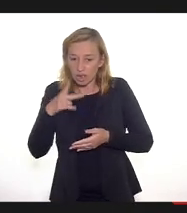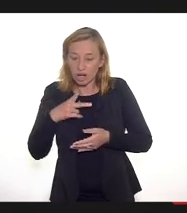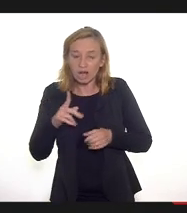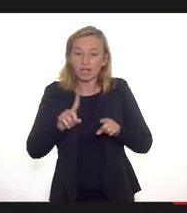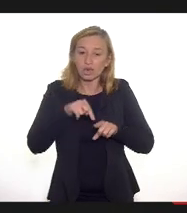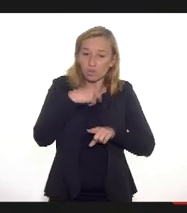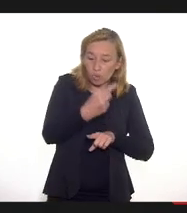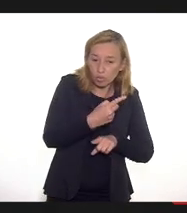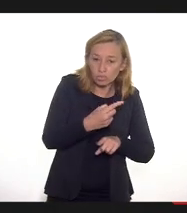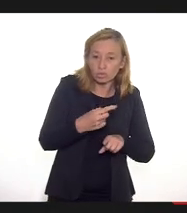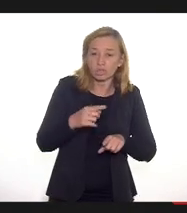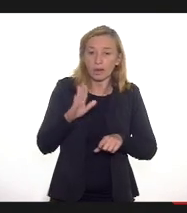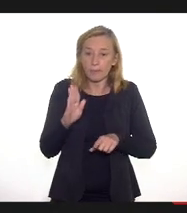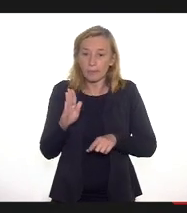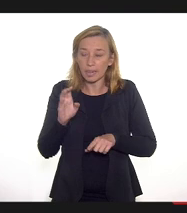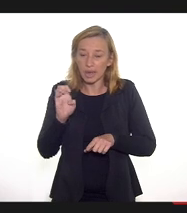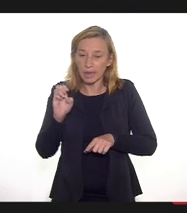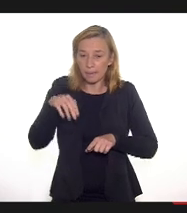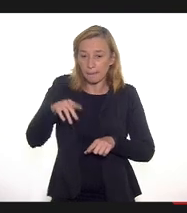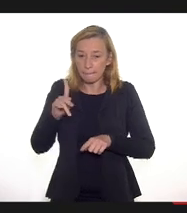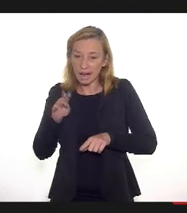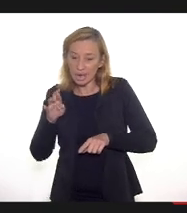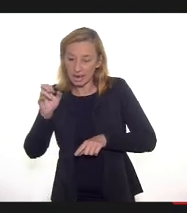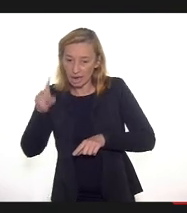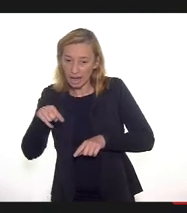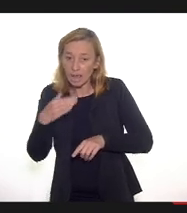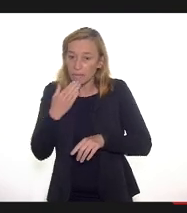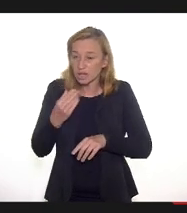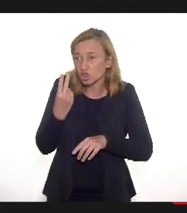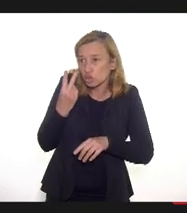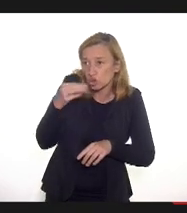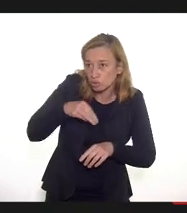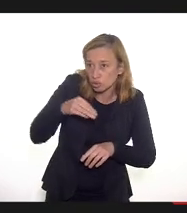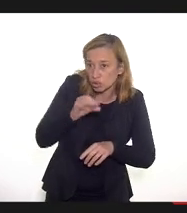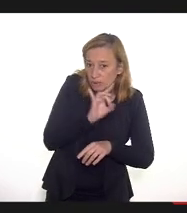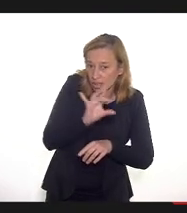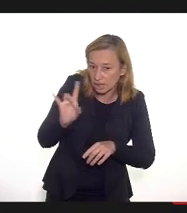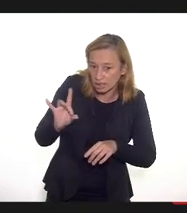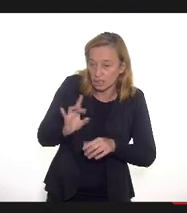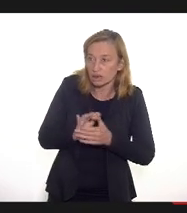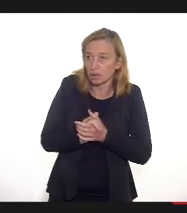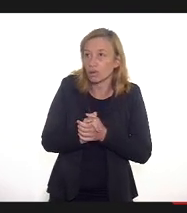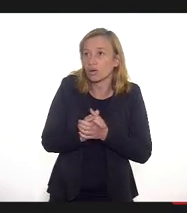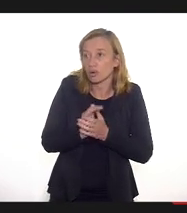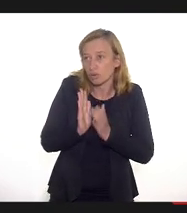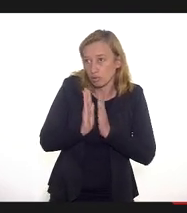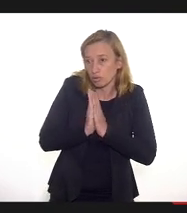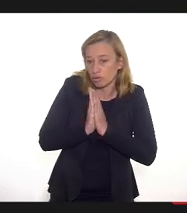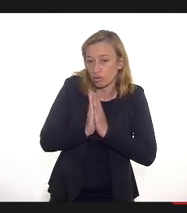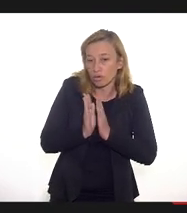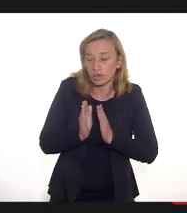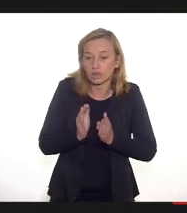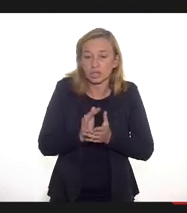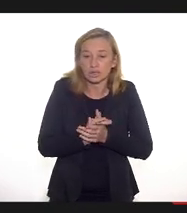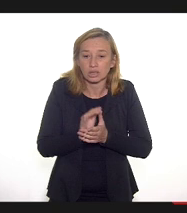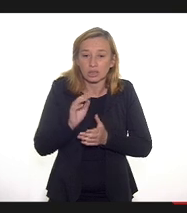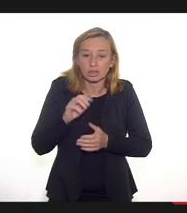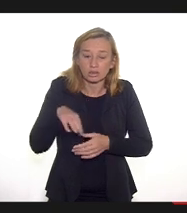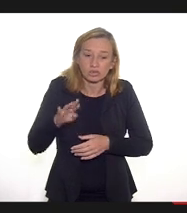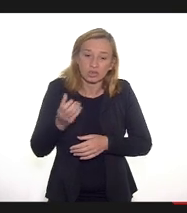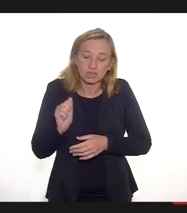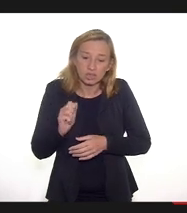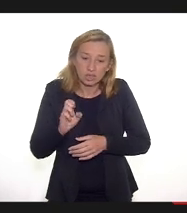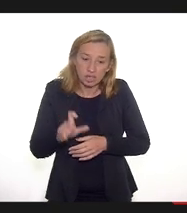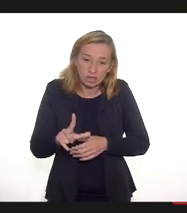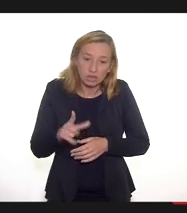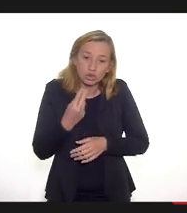que é de Imbariê. Aí eu pedia só 2 minutinhos para cada um, né? Eu falei uns 2 minutinhos agora. Pedi para o Luiz falar uns 2 minutinhos